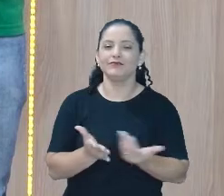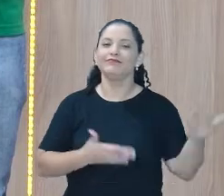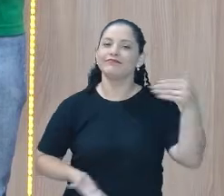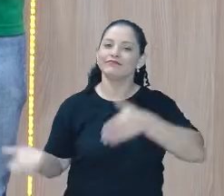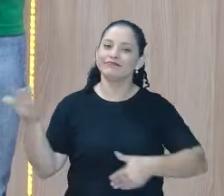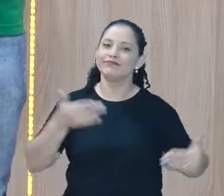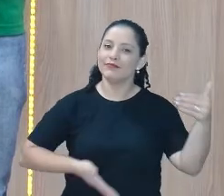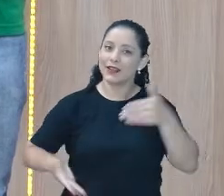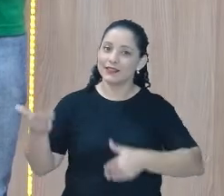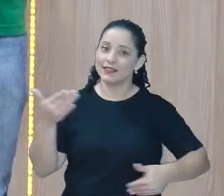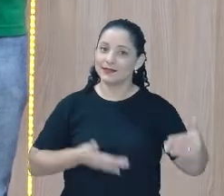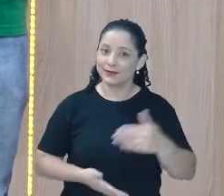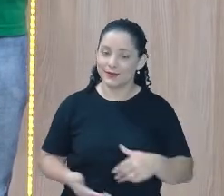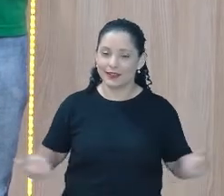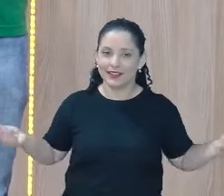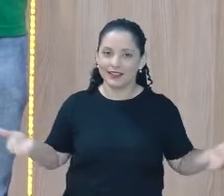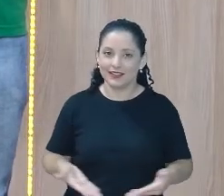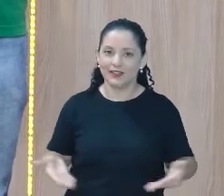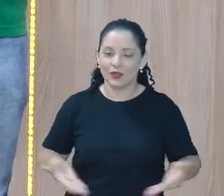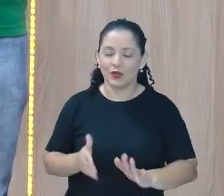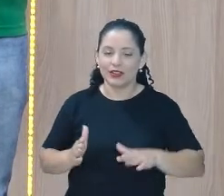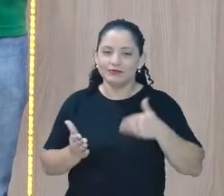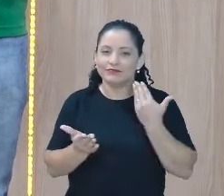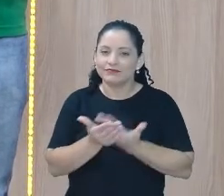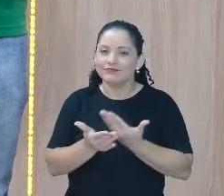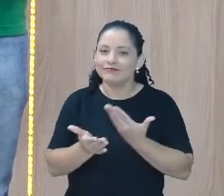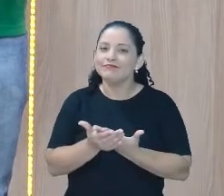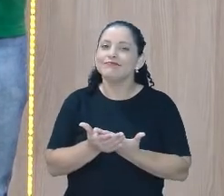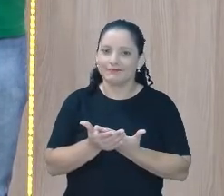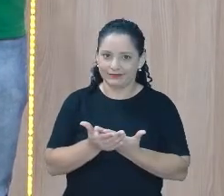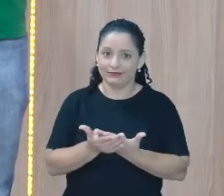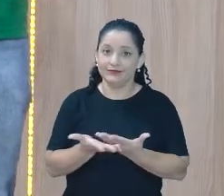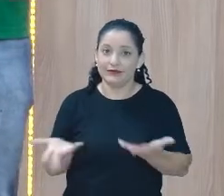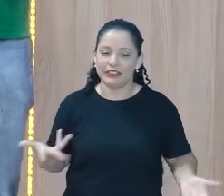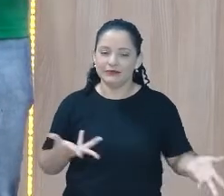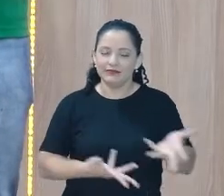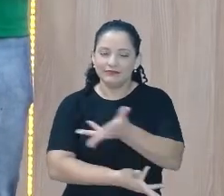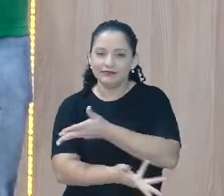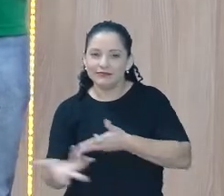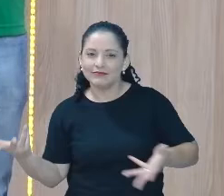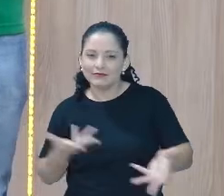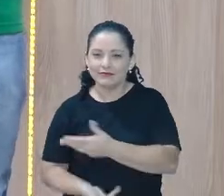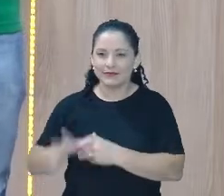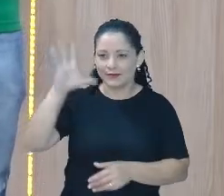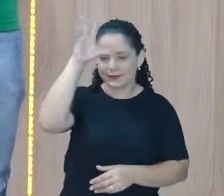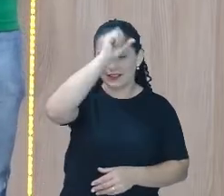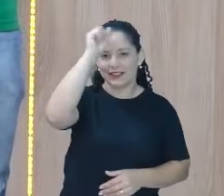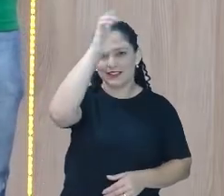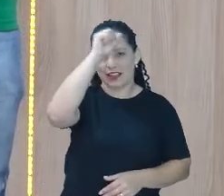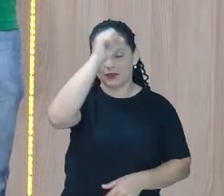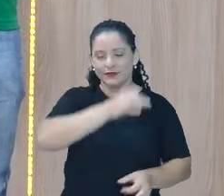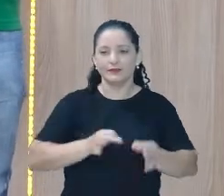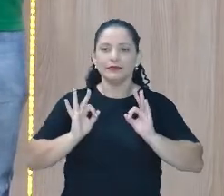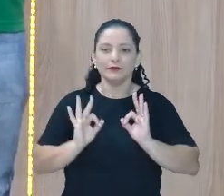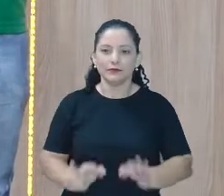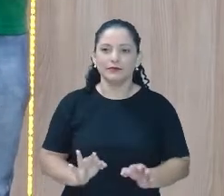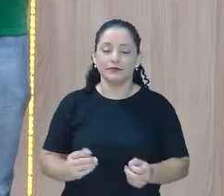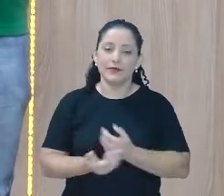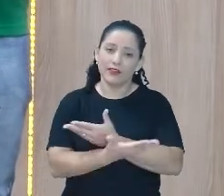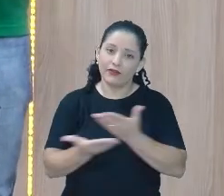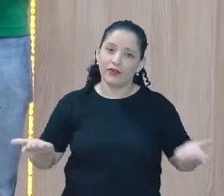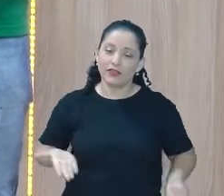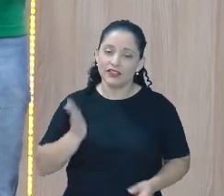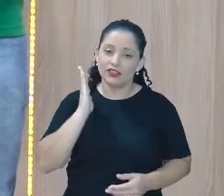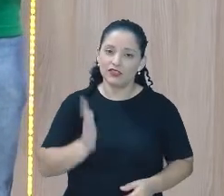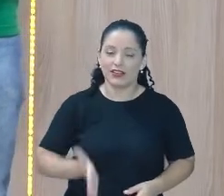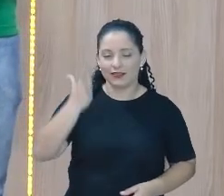participar conosco desse momento aí, que com certeza é um momento de bastante aprendizado, certo? Como você